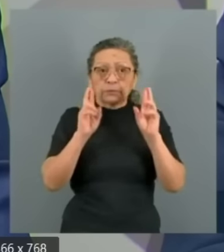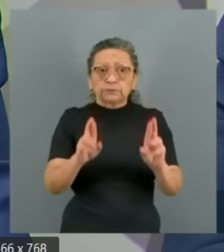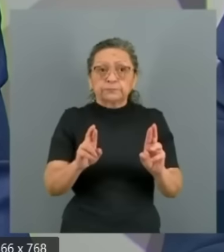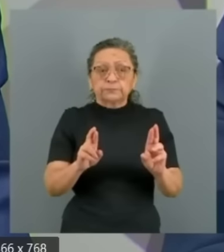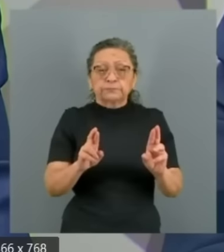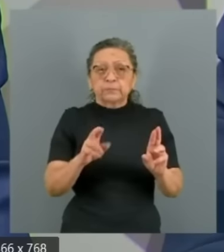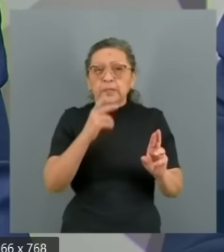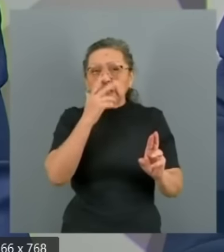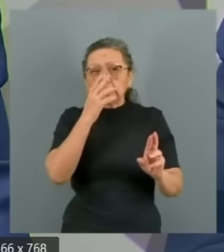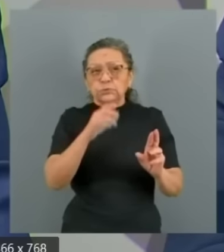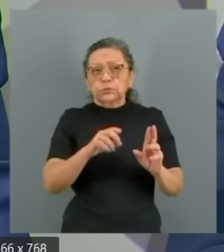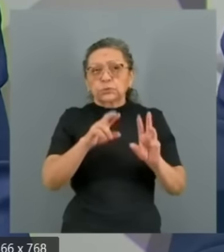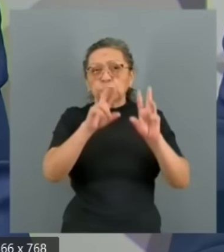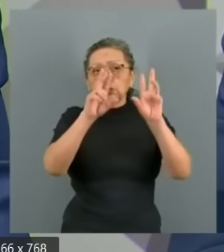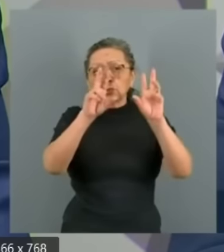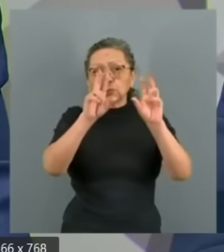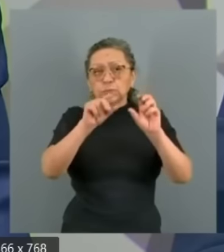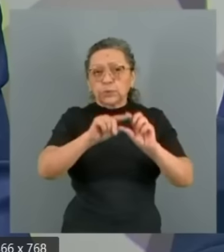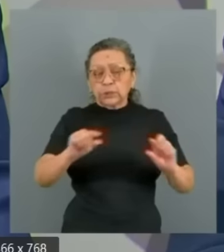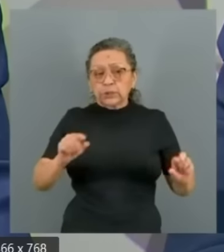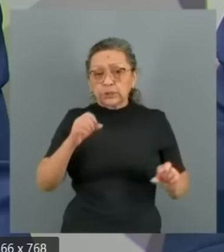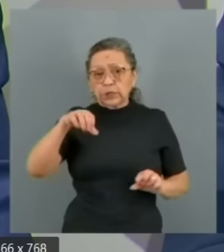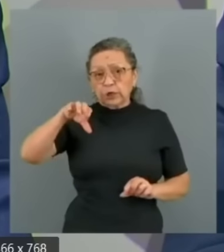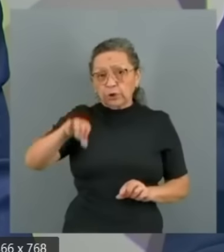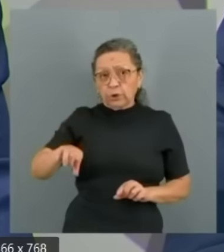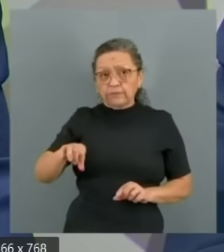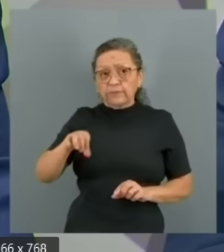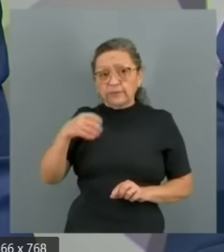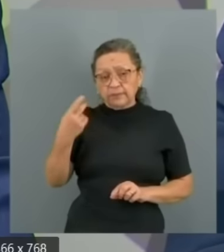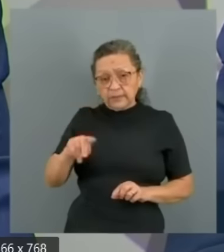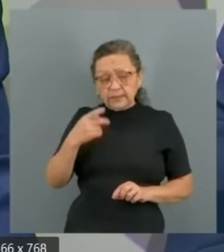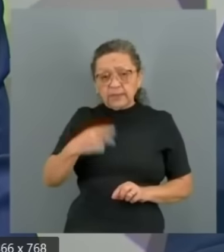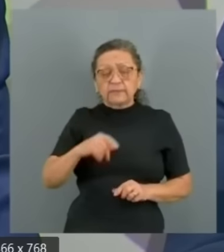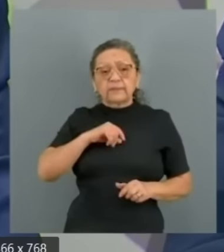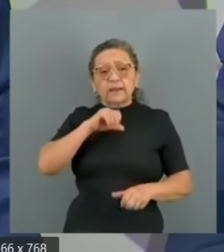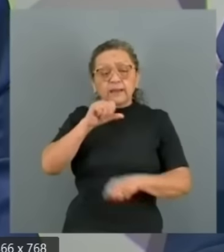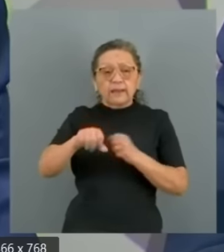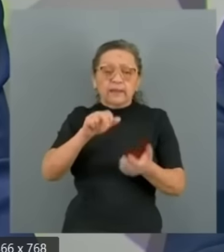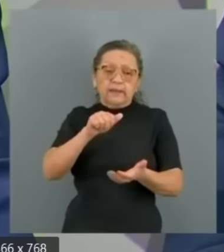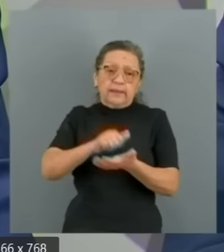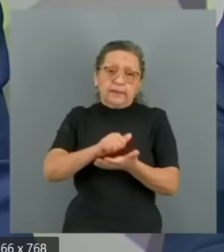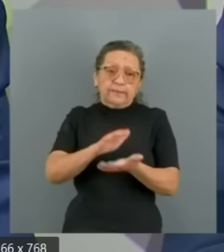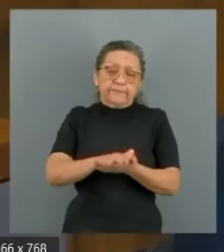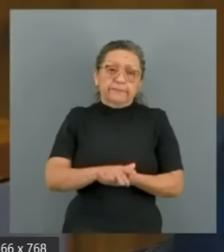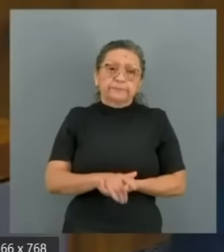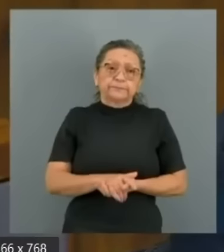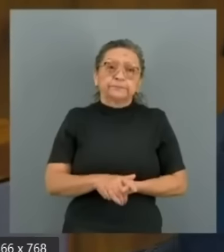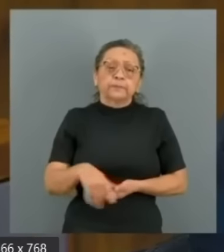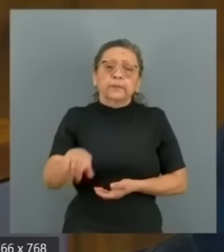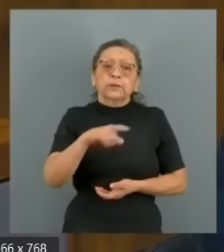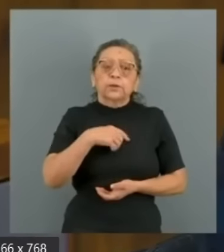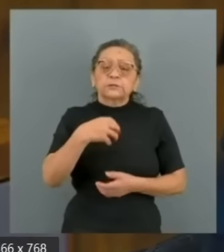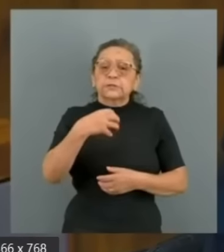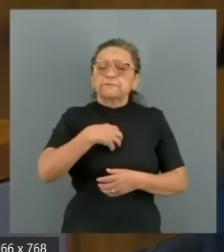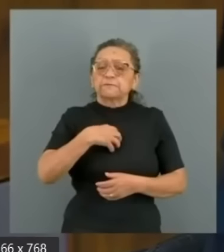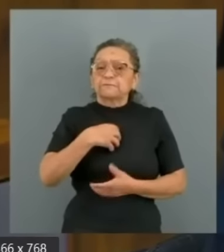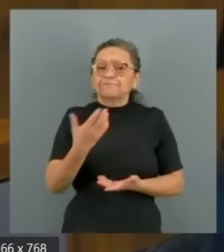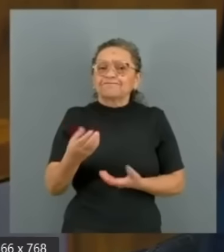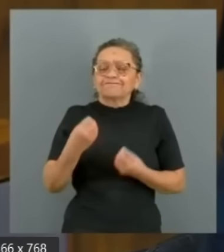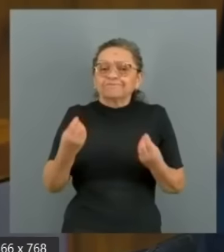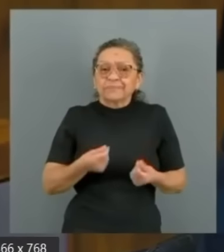acho que do item 9.6.1, que era justamente dessa questão da revalidação. Pois é, essa forma incipiente que o senhor